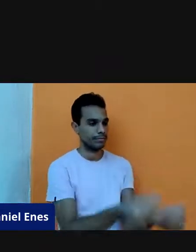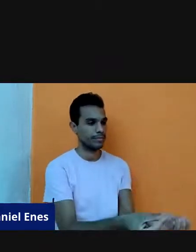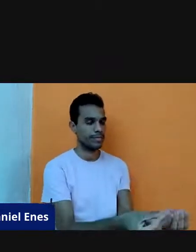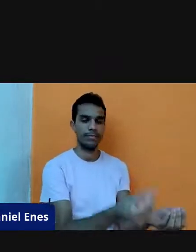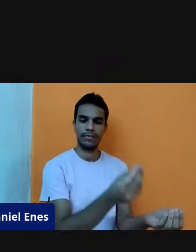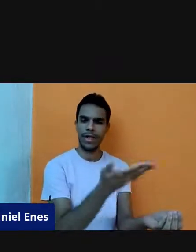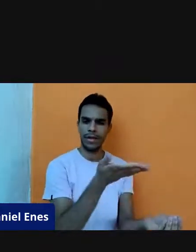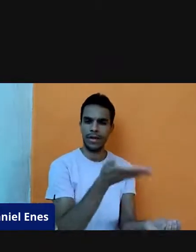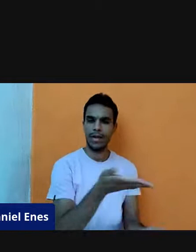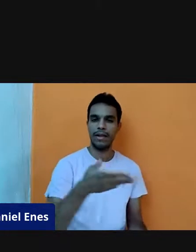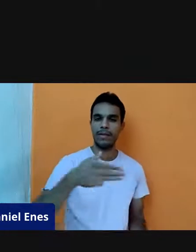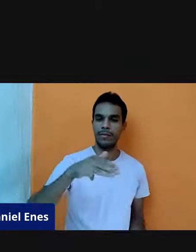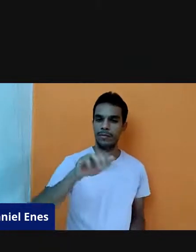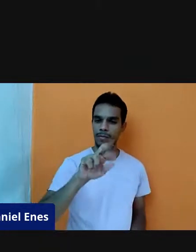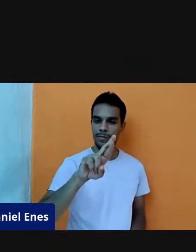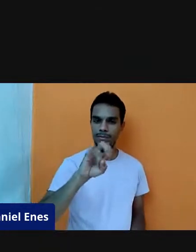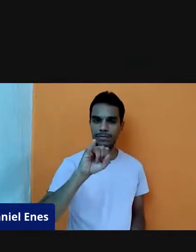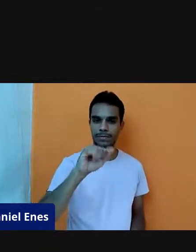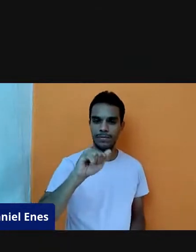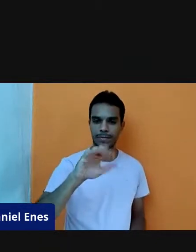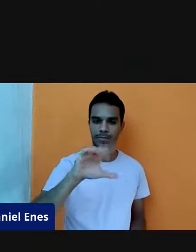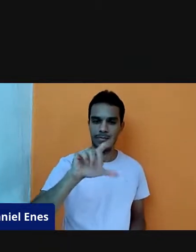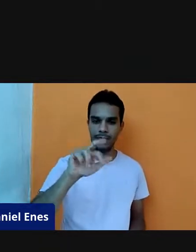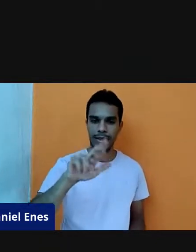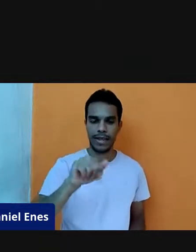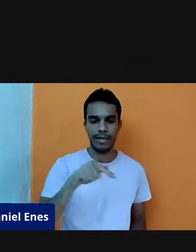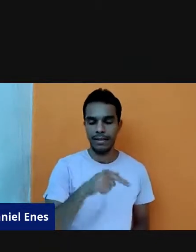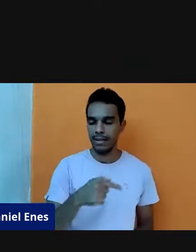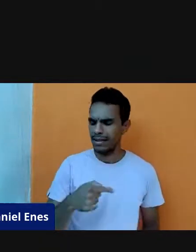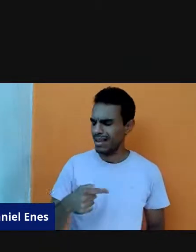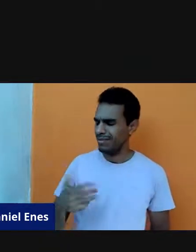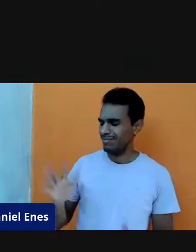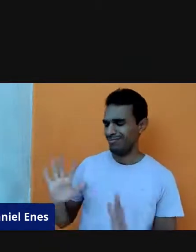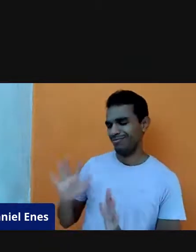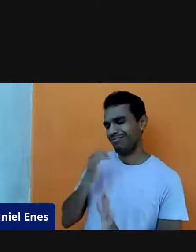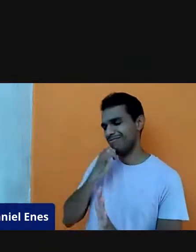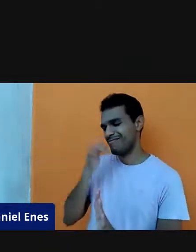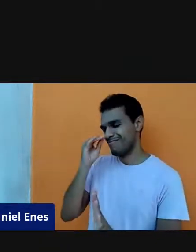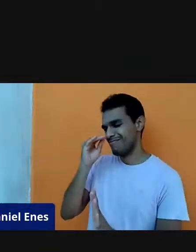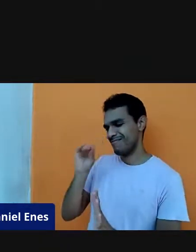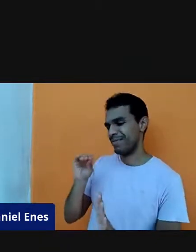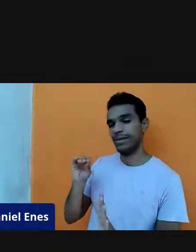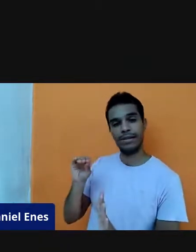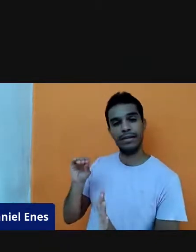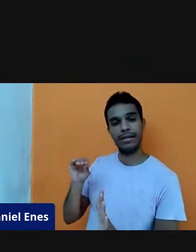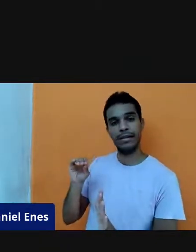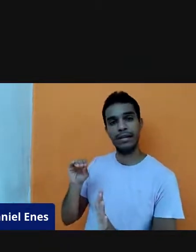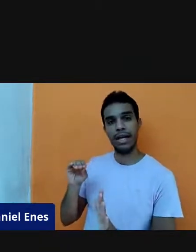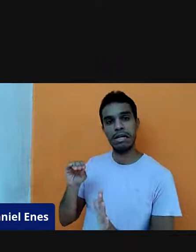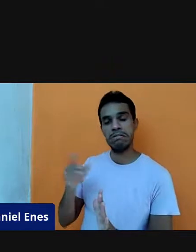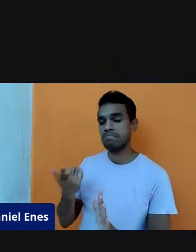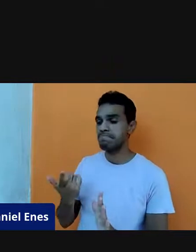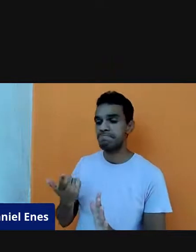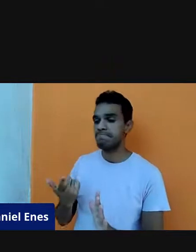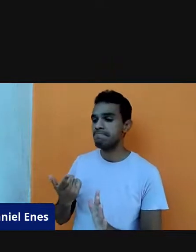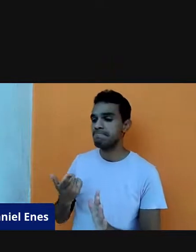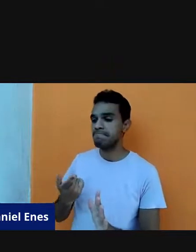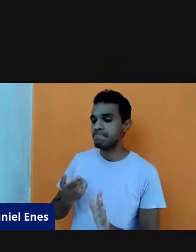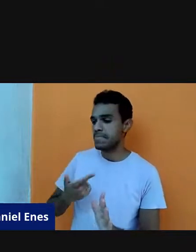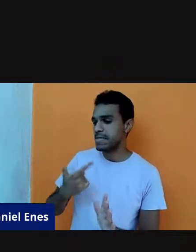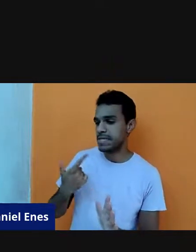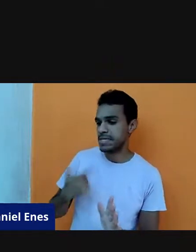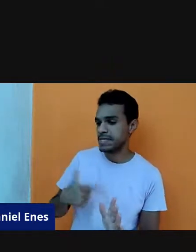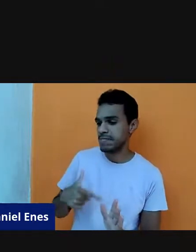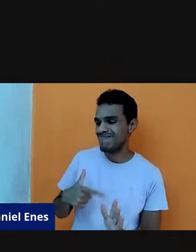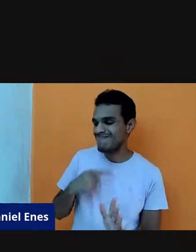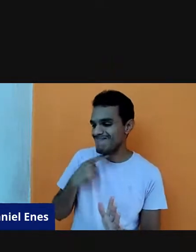Clara Machado, que gentilmente rejeita, né? Fala, olha, a gente não tem condições de encenar nesse momento,